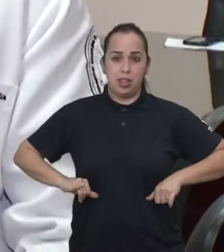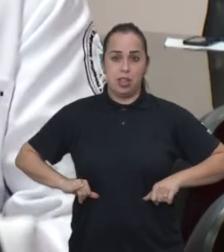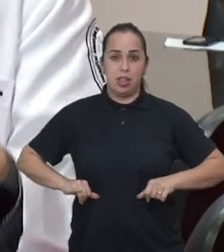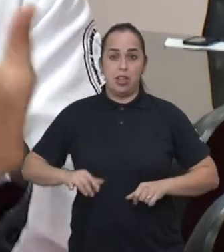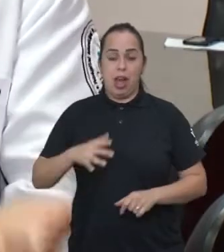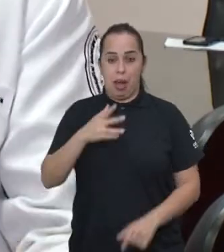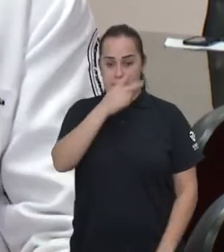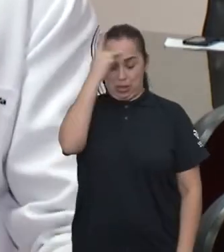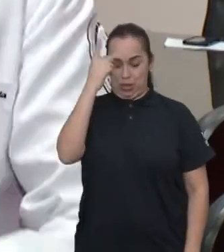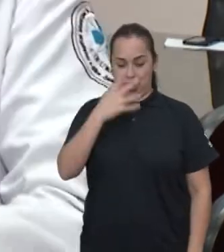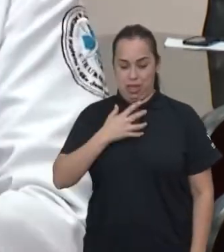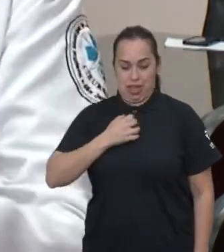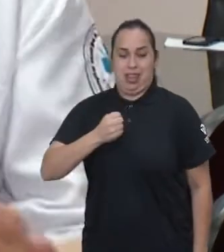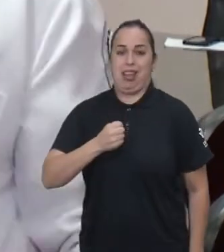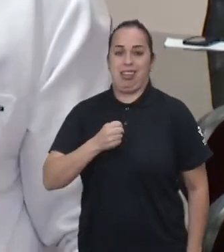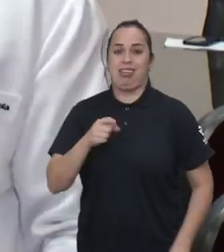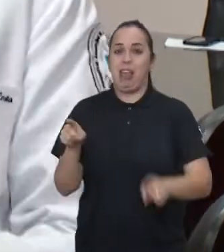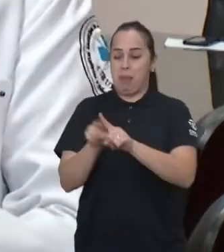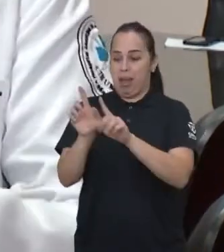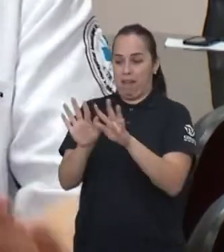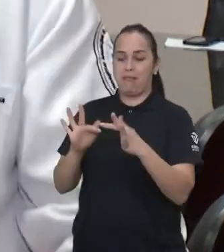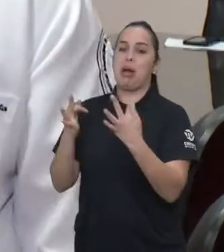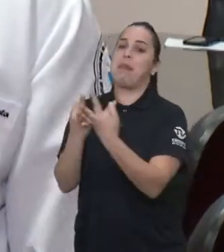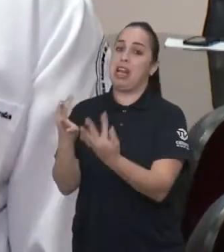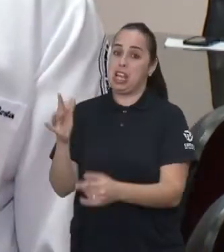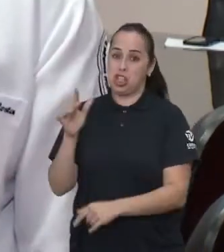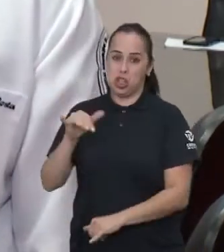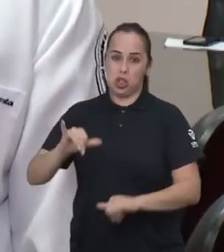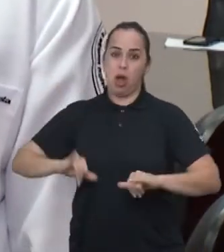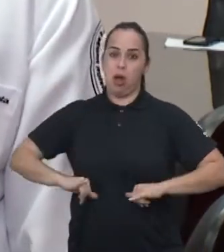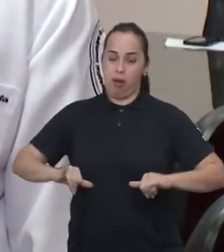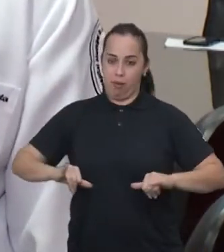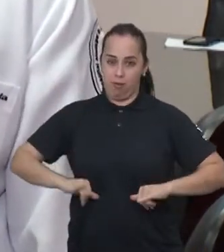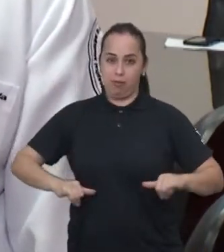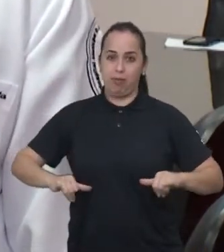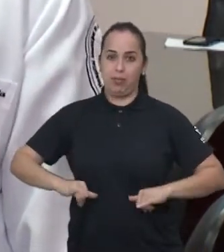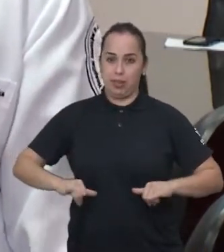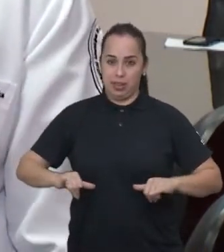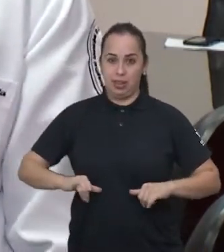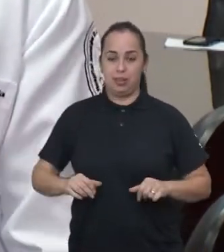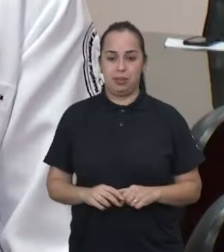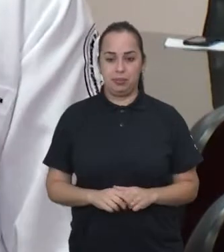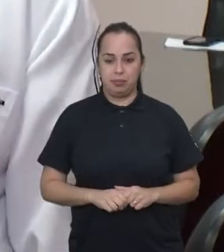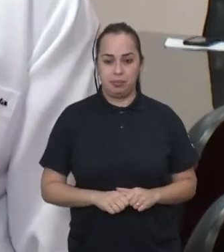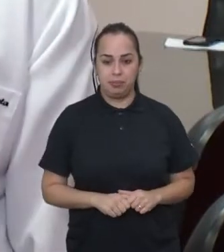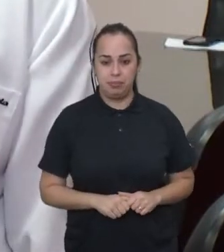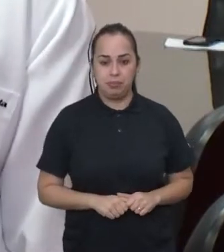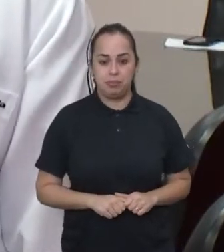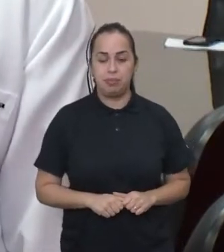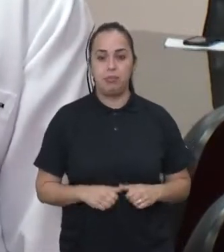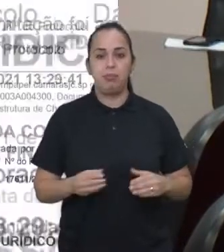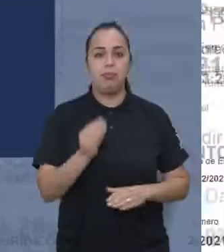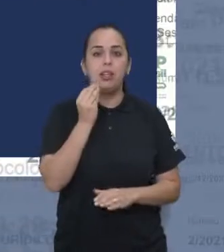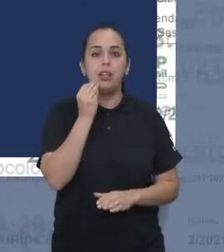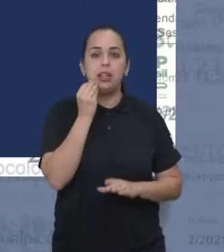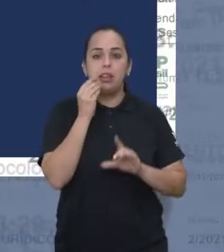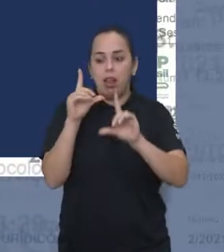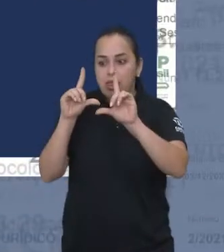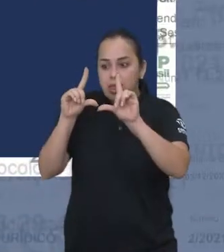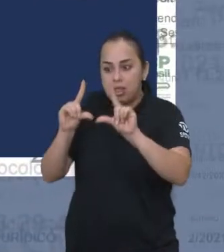muito né não sofre só a pessoa que faz as familiares isso tem uma questão é psicossocial muito importante